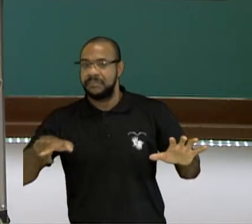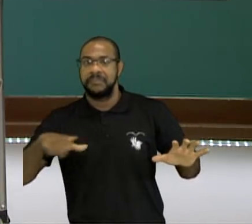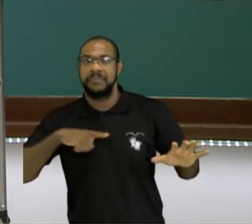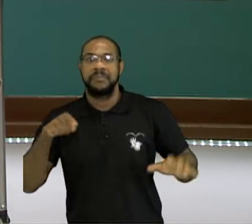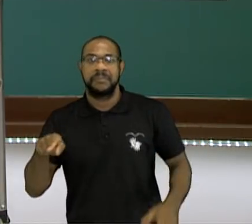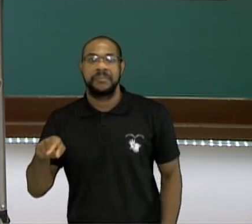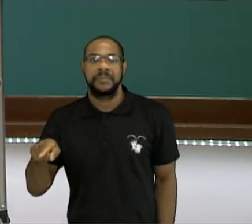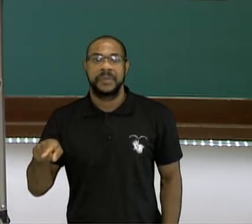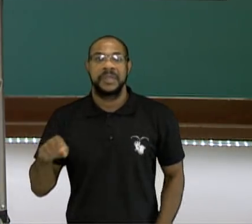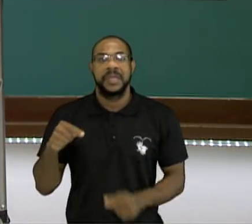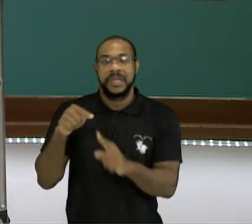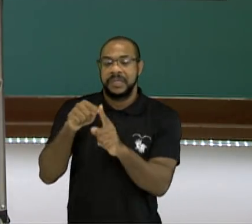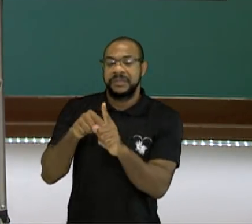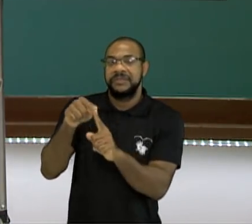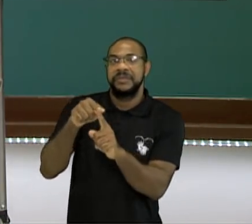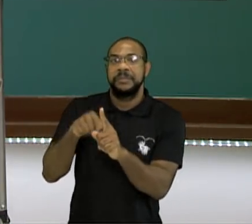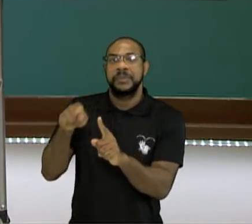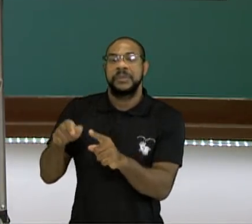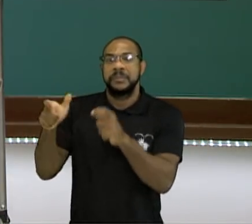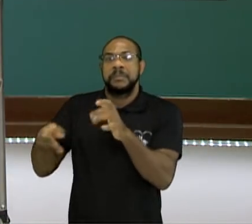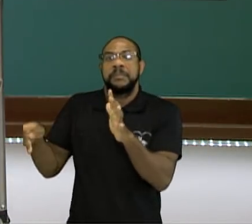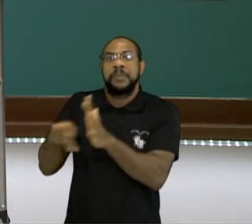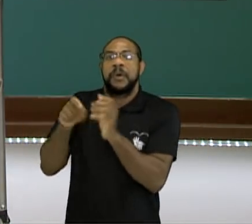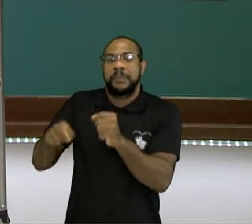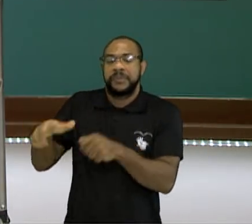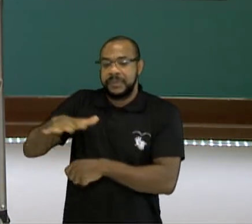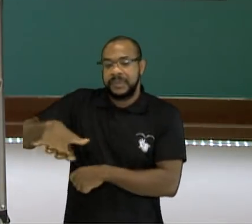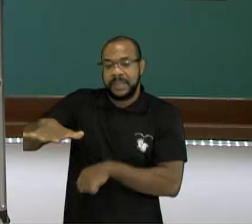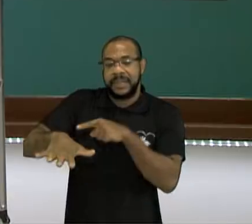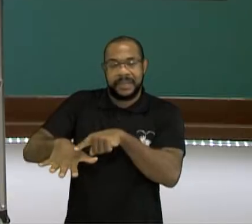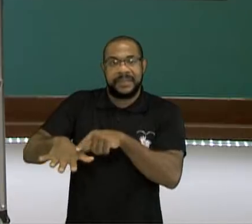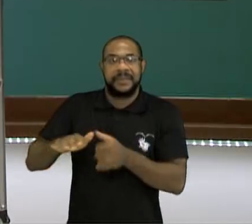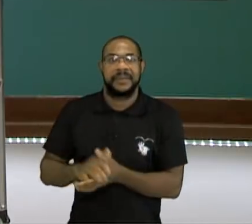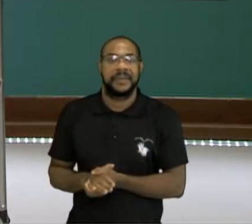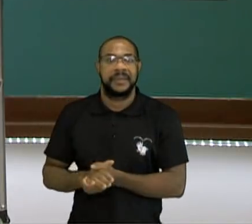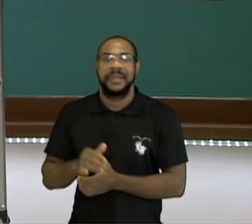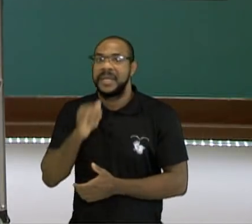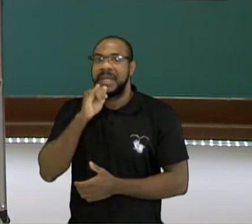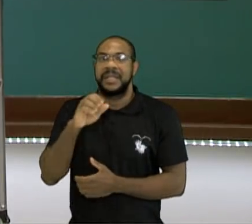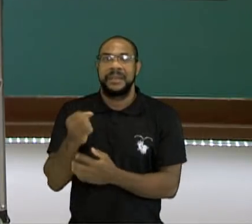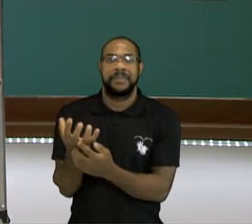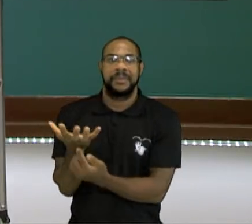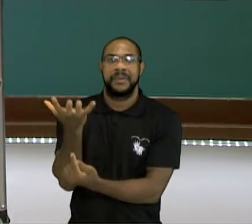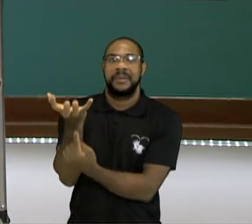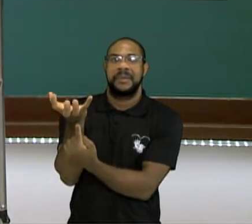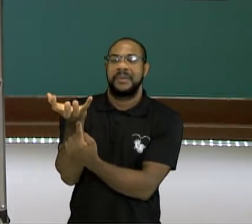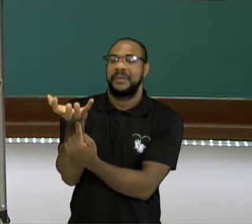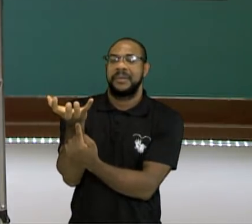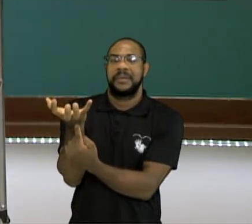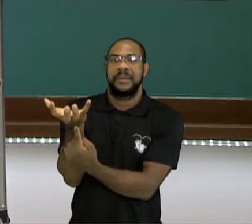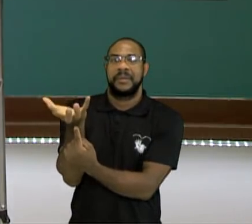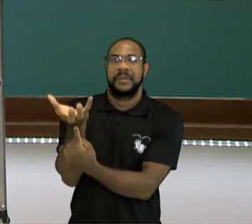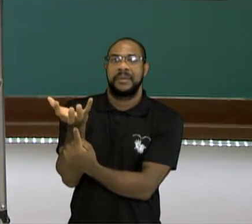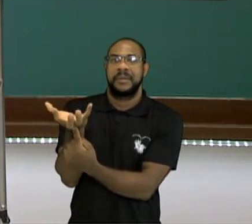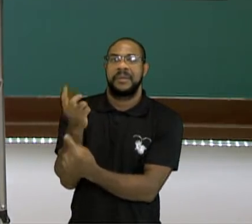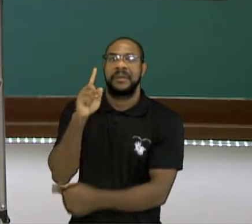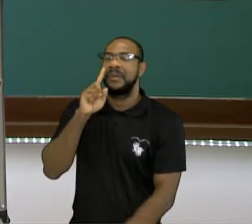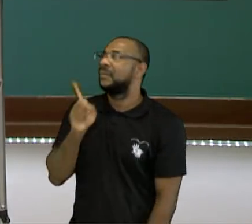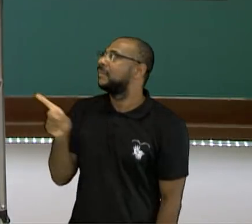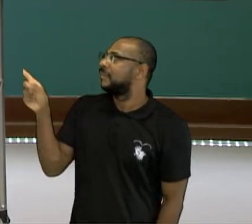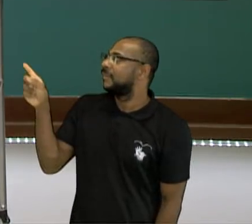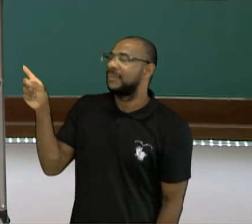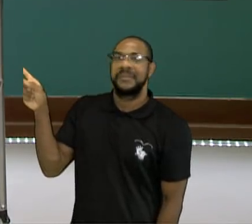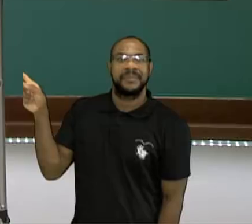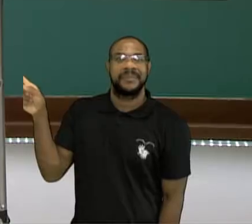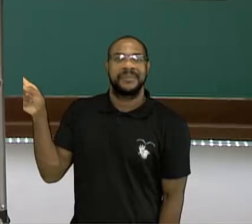também tipos de vegetação específicos daquela área. Por exemplo, a araucária que a gente vê aqui na paisagem dos Pampas do Rio Grande